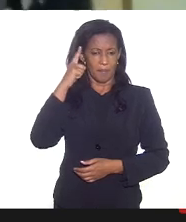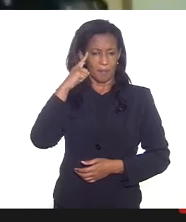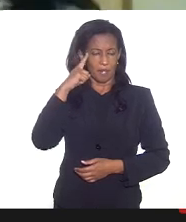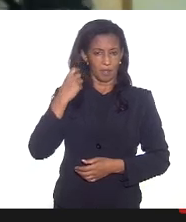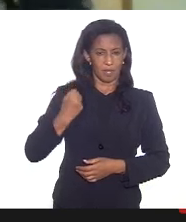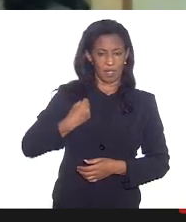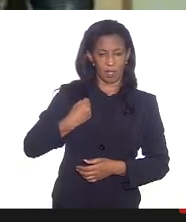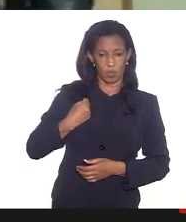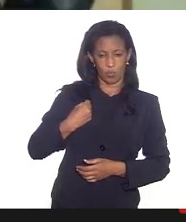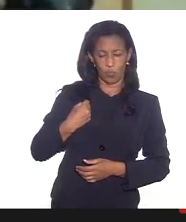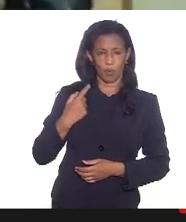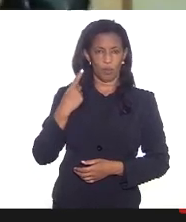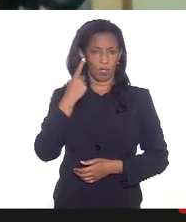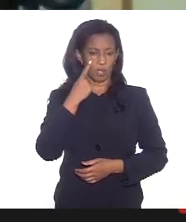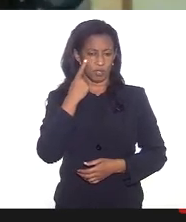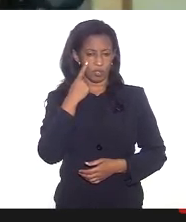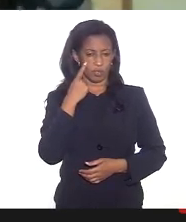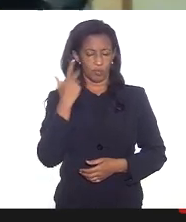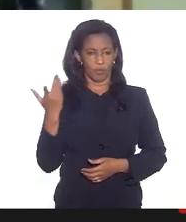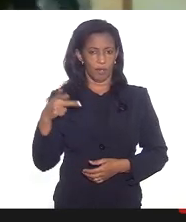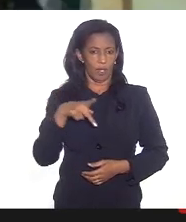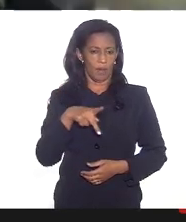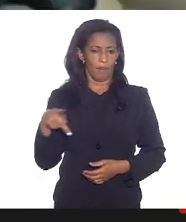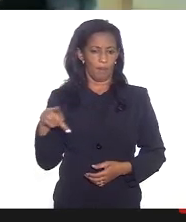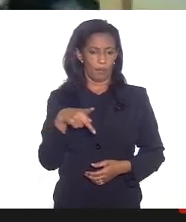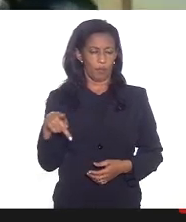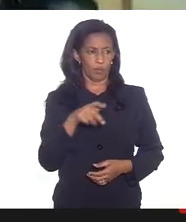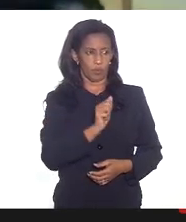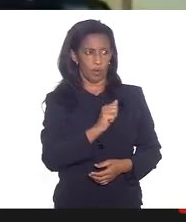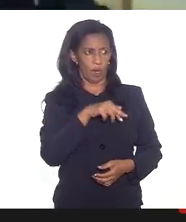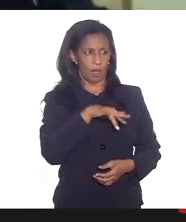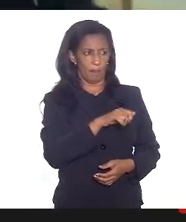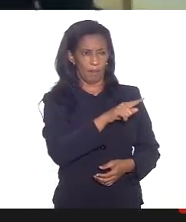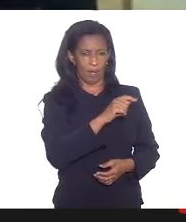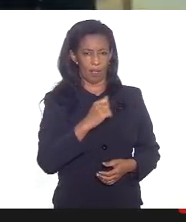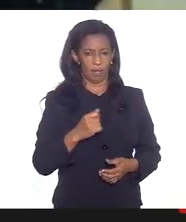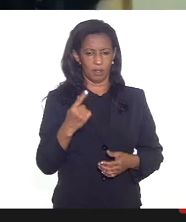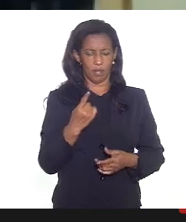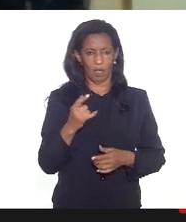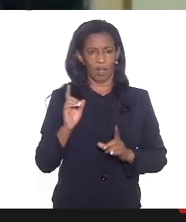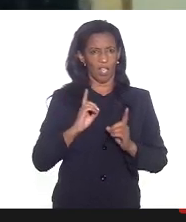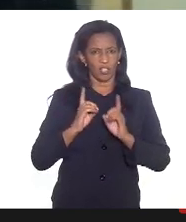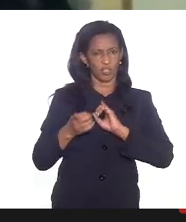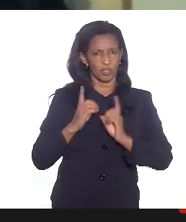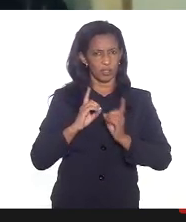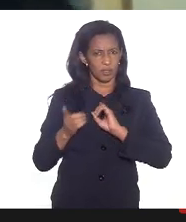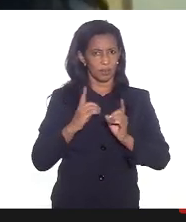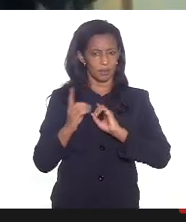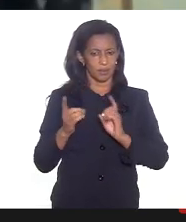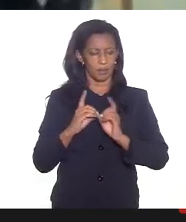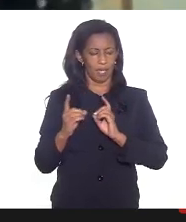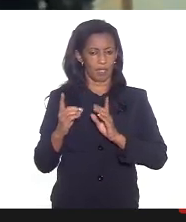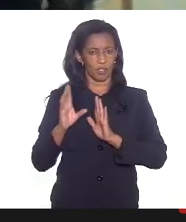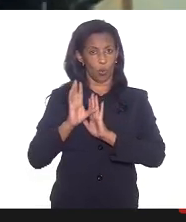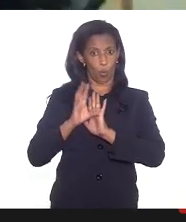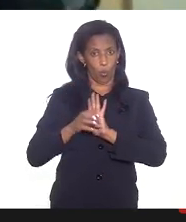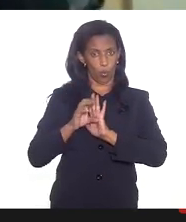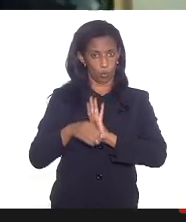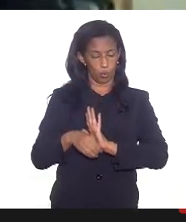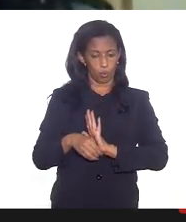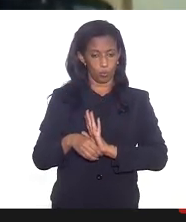termos dos números acho que a professora Amália ela extremamente didática quanto a isso conteúdo